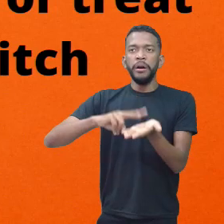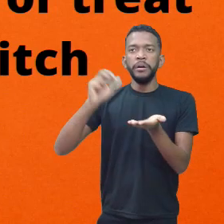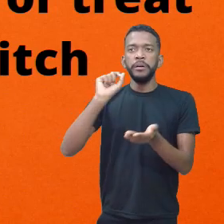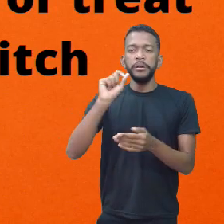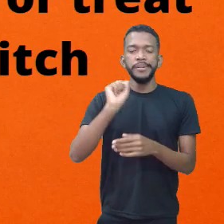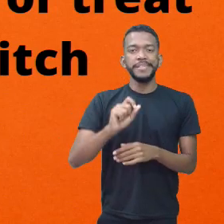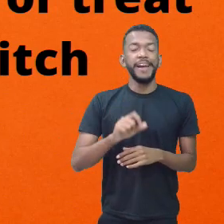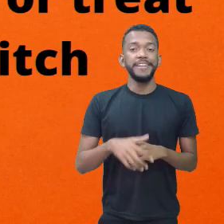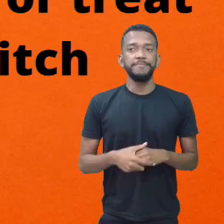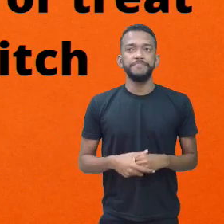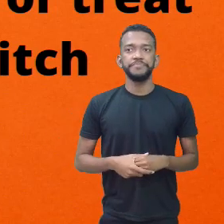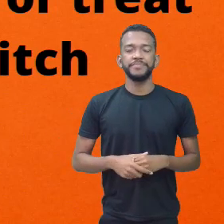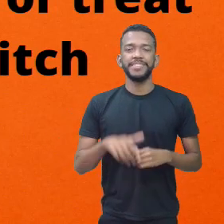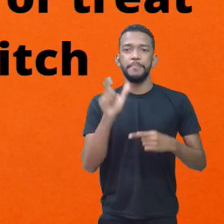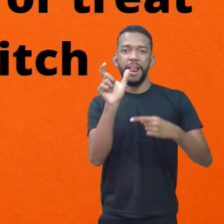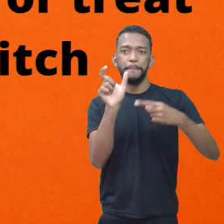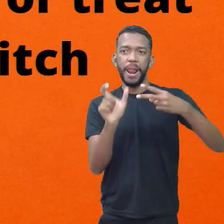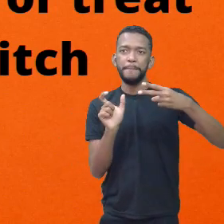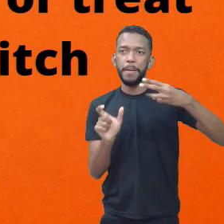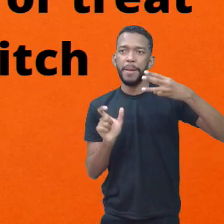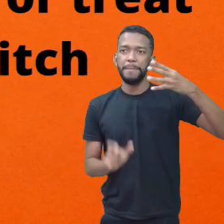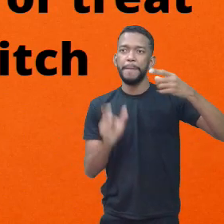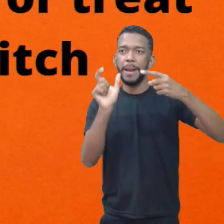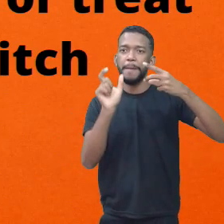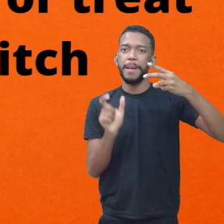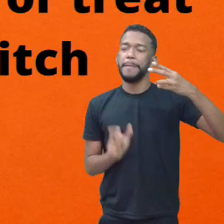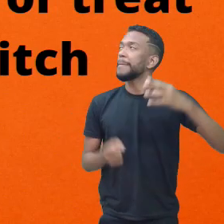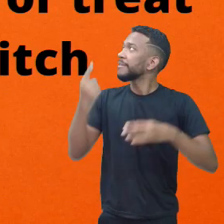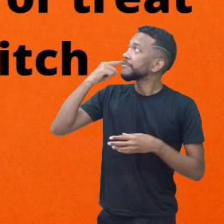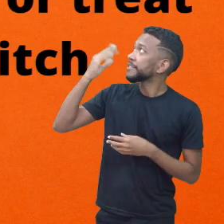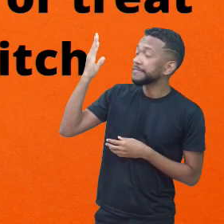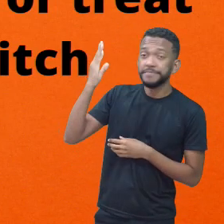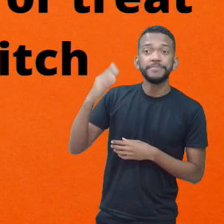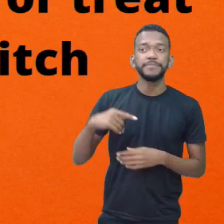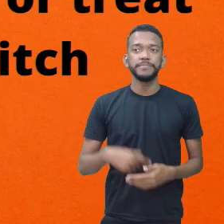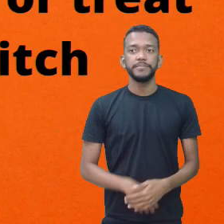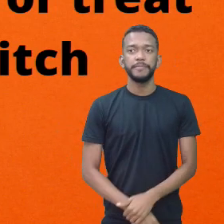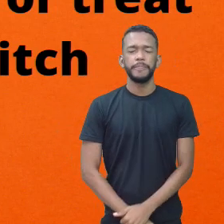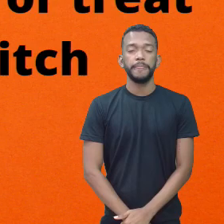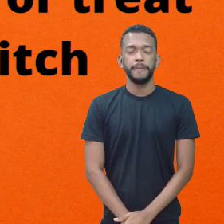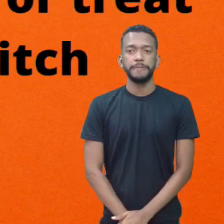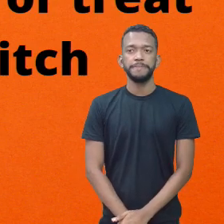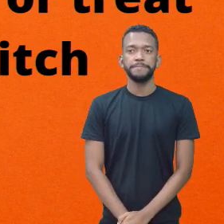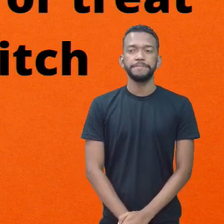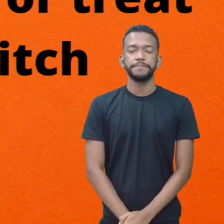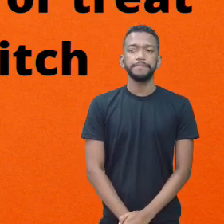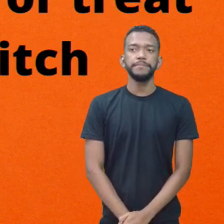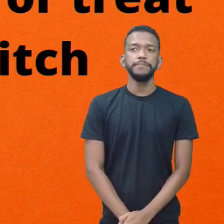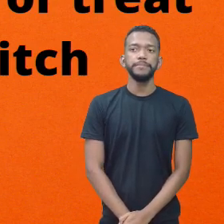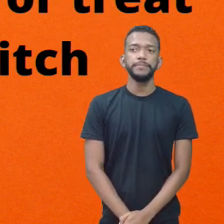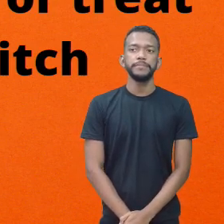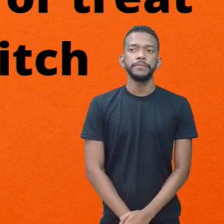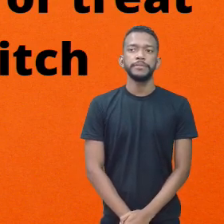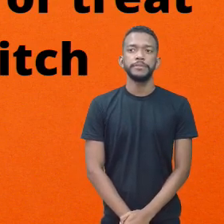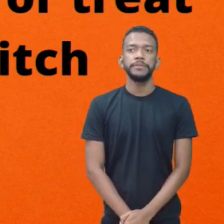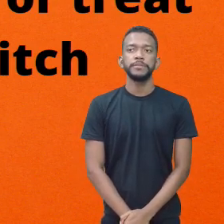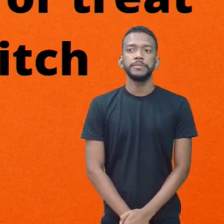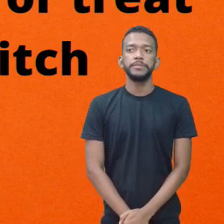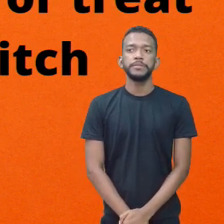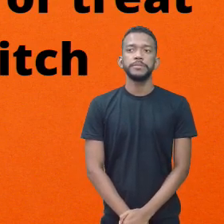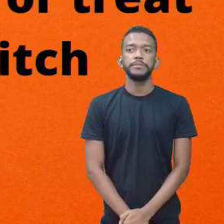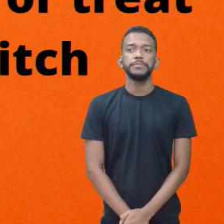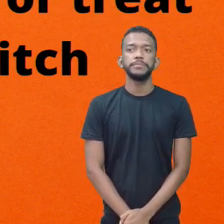Cat, Bat, Candy, Custom, Dracula, Ghost, October, Pumpkin, Treat ou